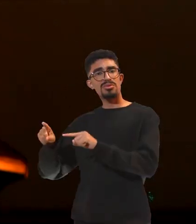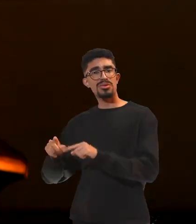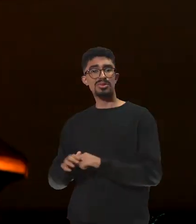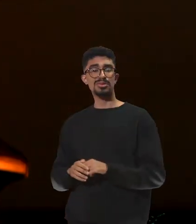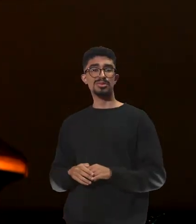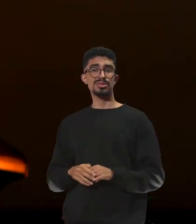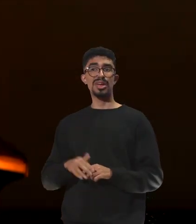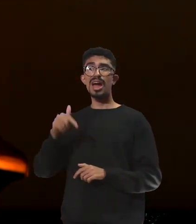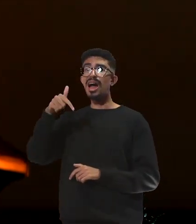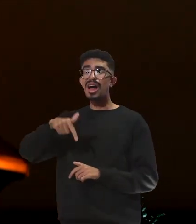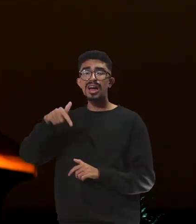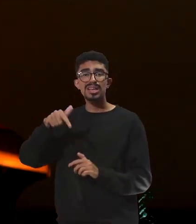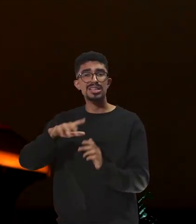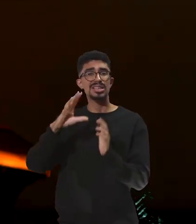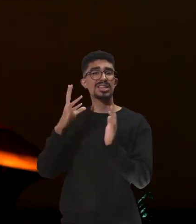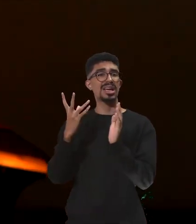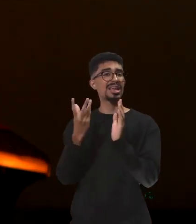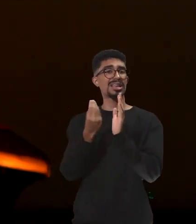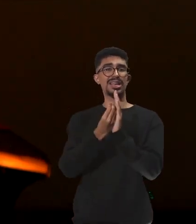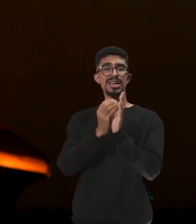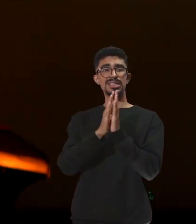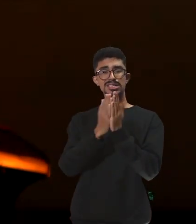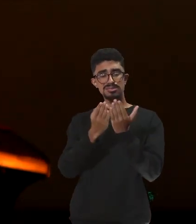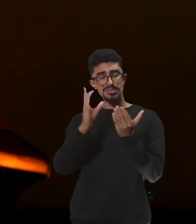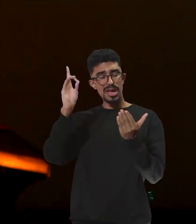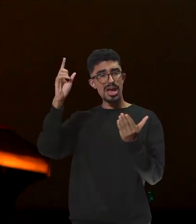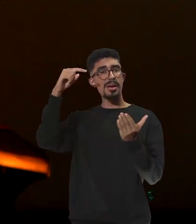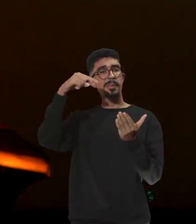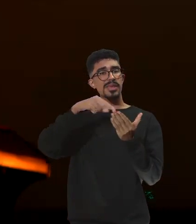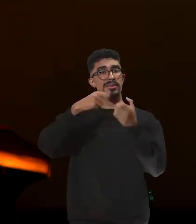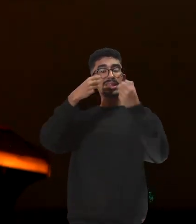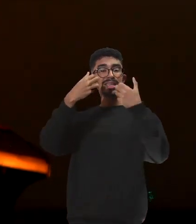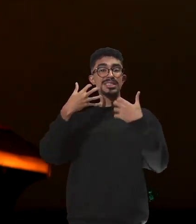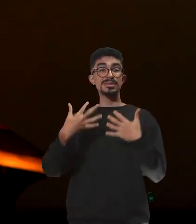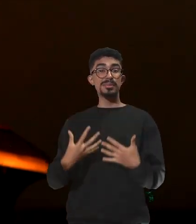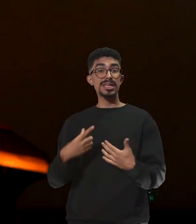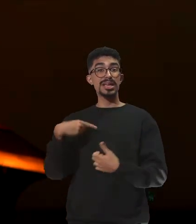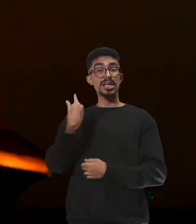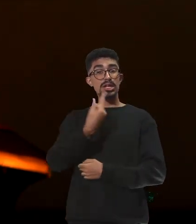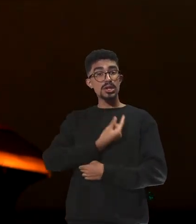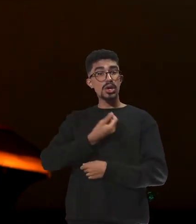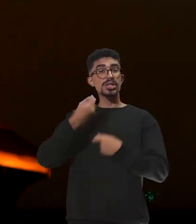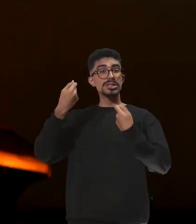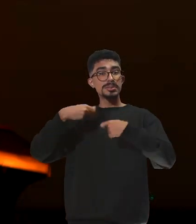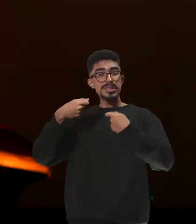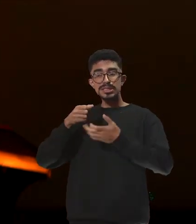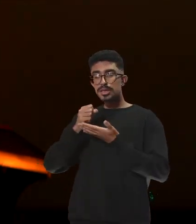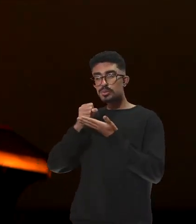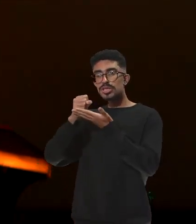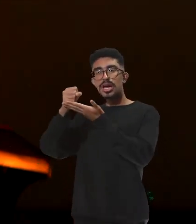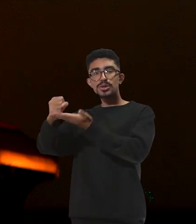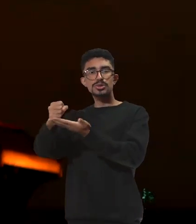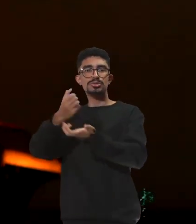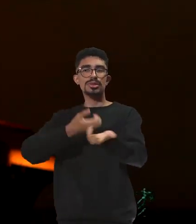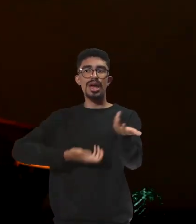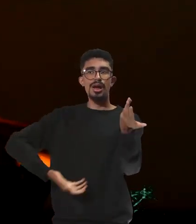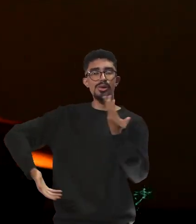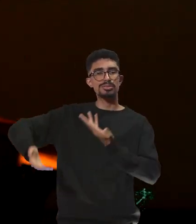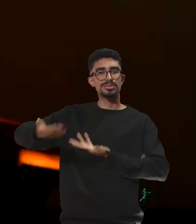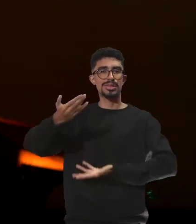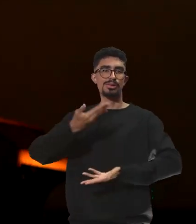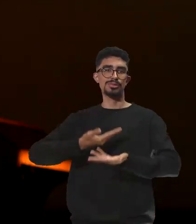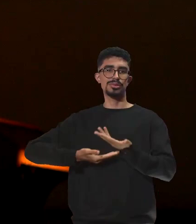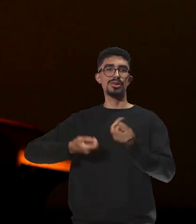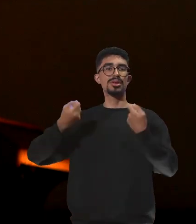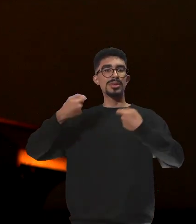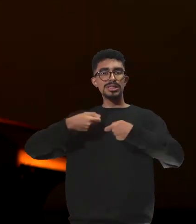na igreja de Jesus, a Bíblia deixa tão claro que a gente precisa exortar uns aos outros, a gente precisa da ajuda um do outro, a gente precisa se ajudar, a